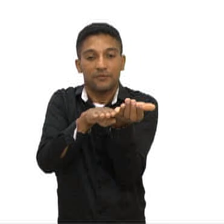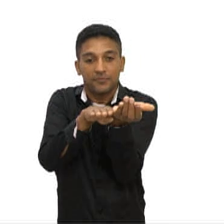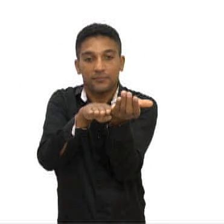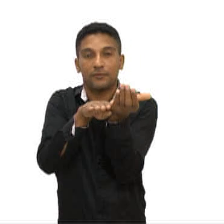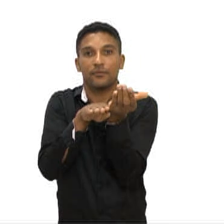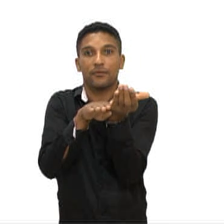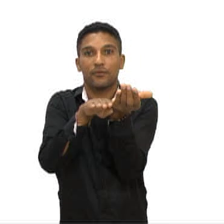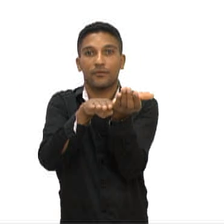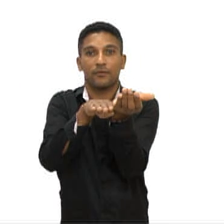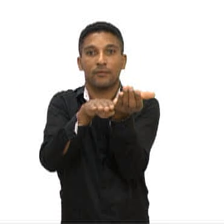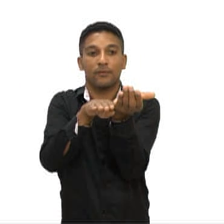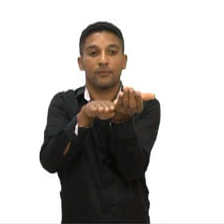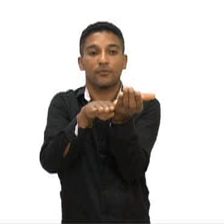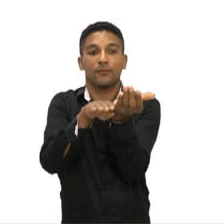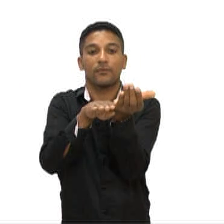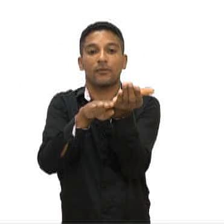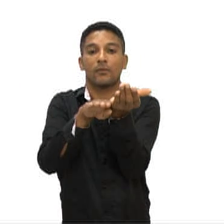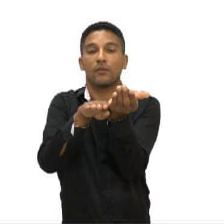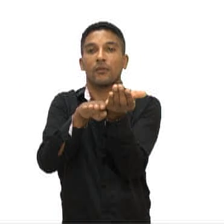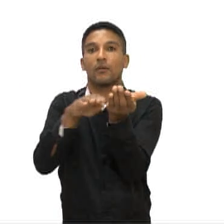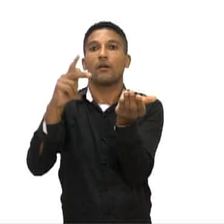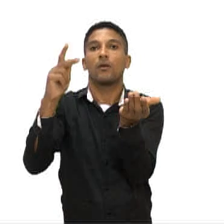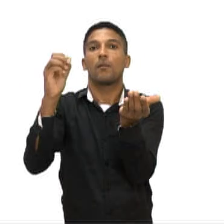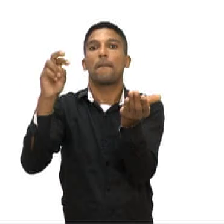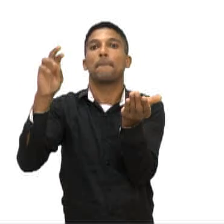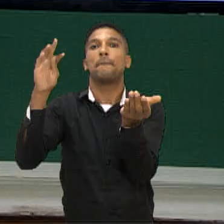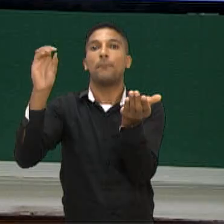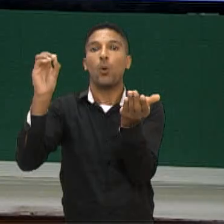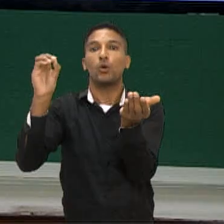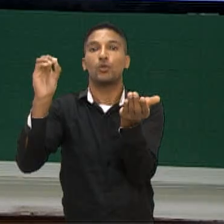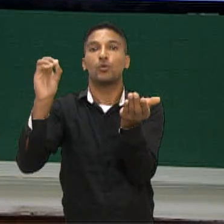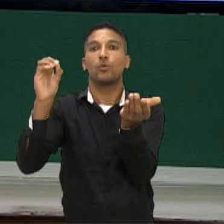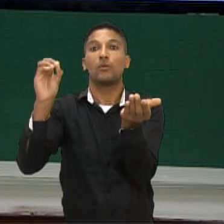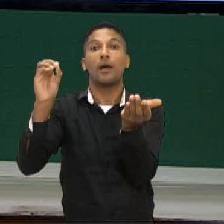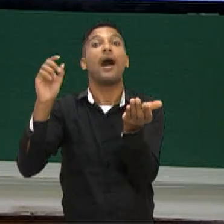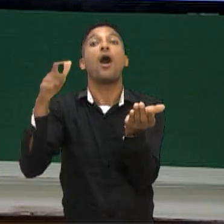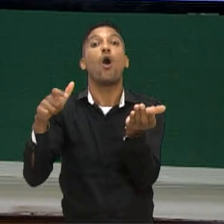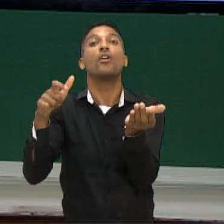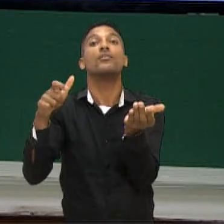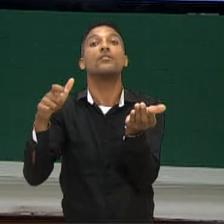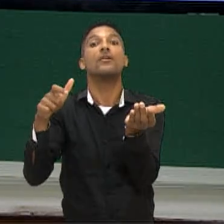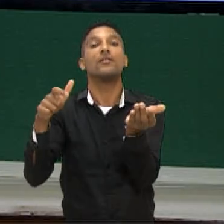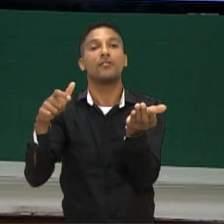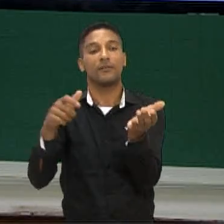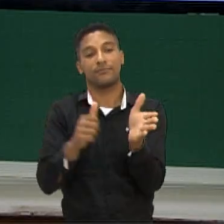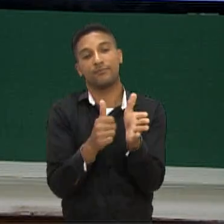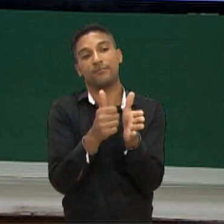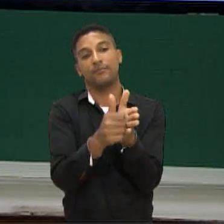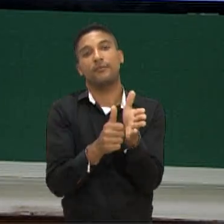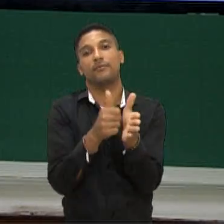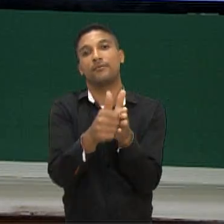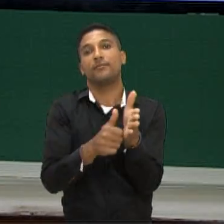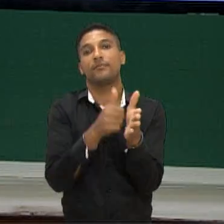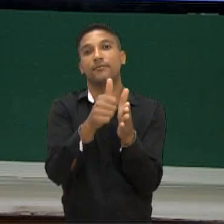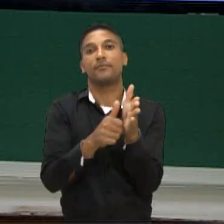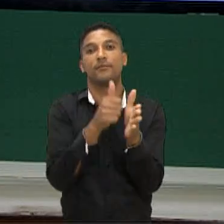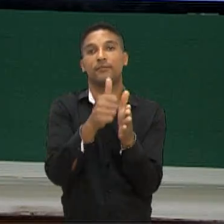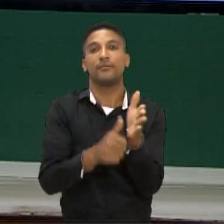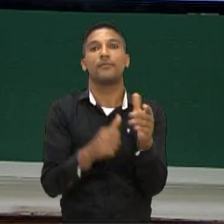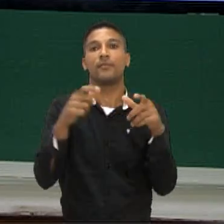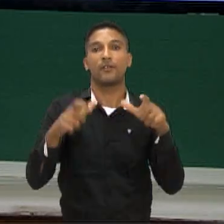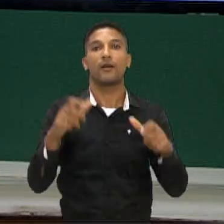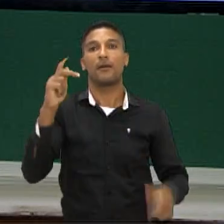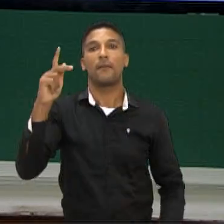Porto de Paranaguá. Lembrem lá, quando eu falo de porto, eu estou falando de navios,